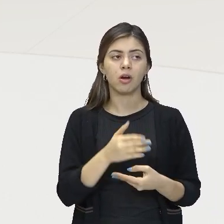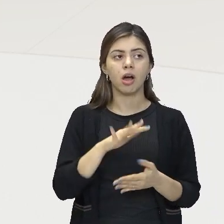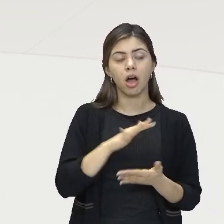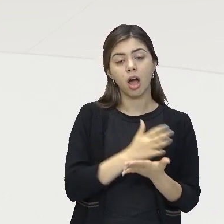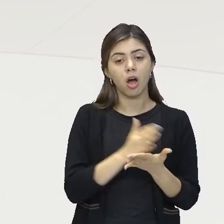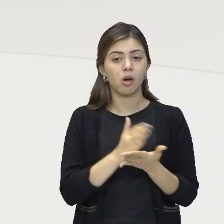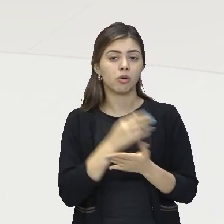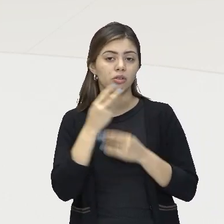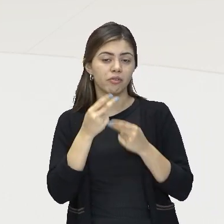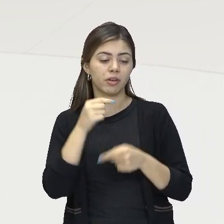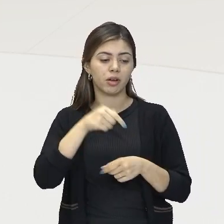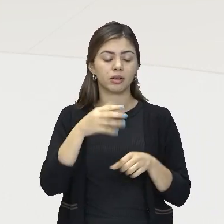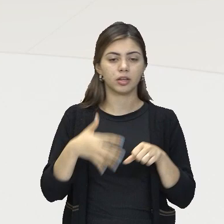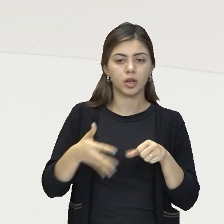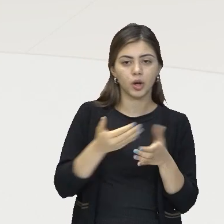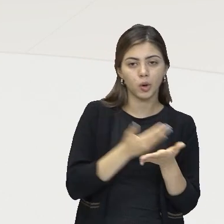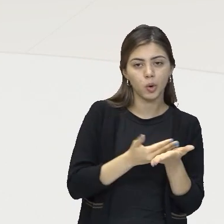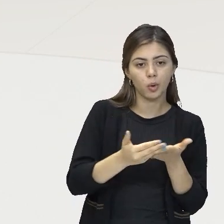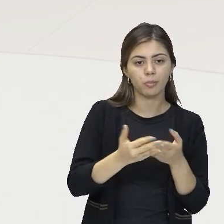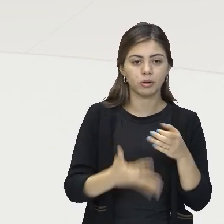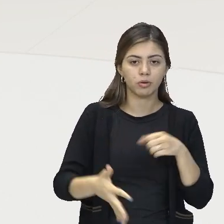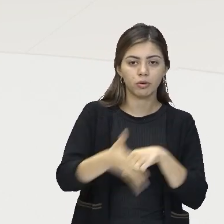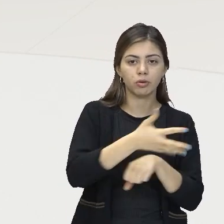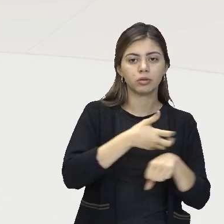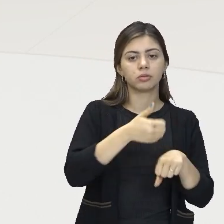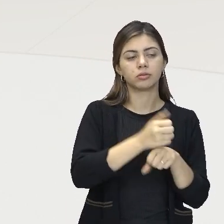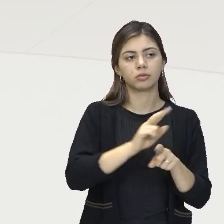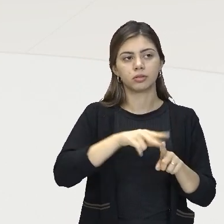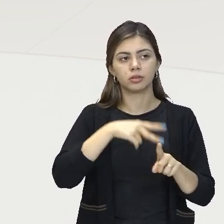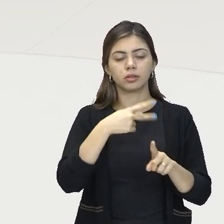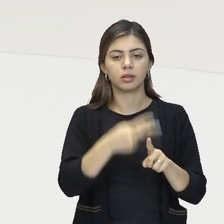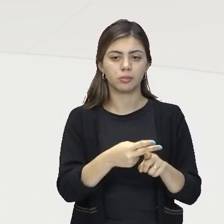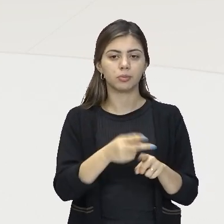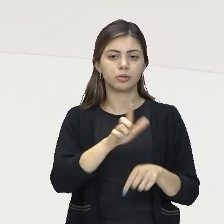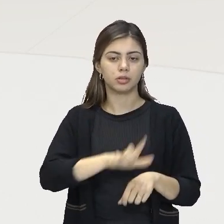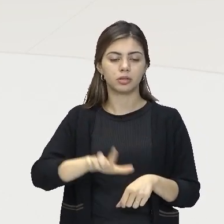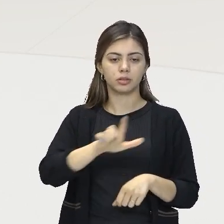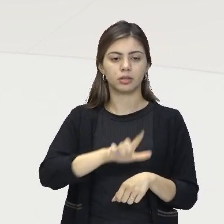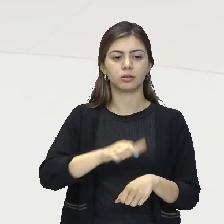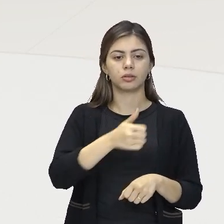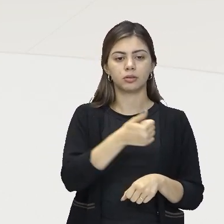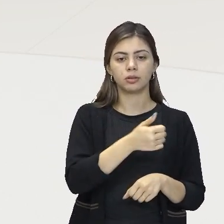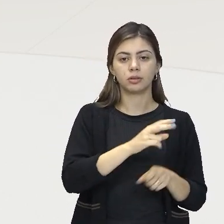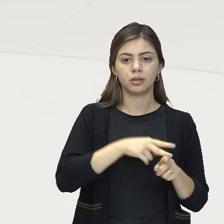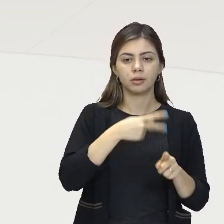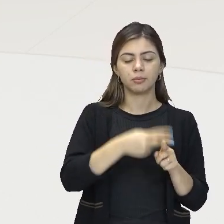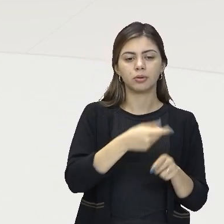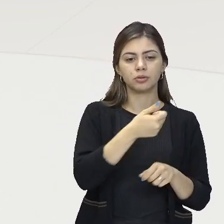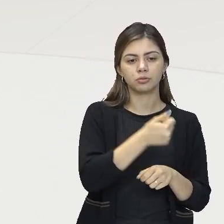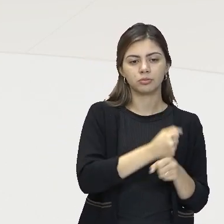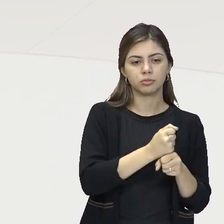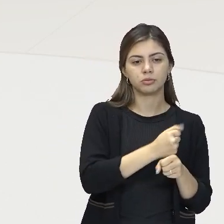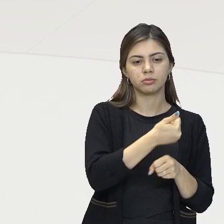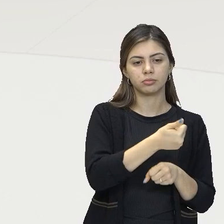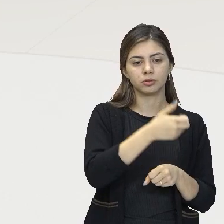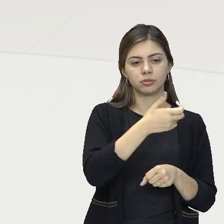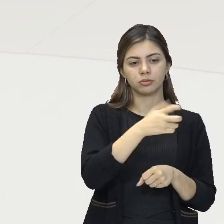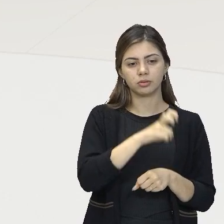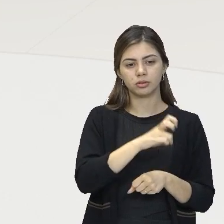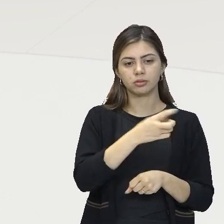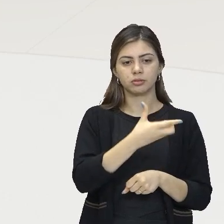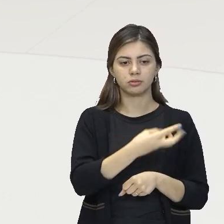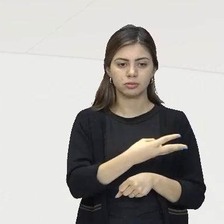a colonização, consequentemente uma literatura, depois de 1530. Então, como eu falei para vocês, pode ter uma diferença de